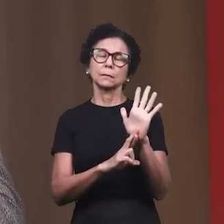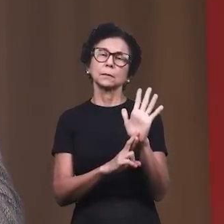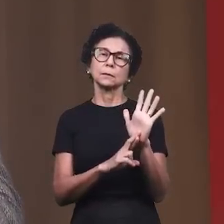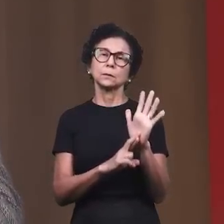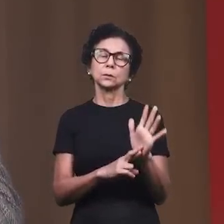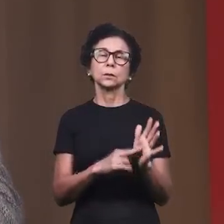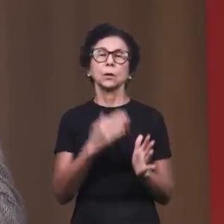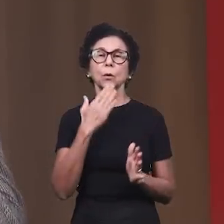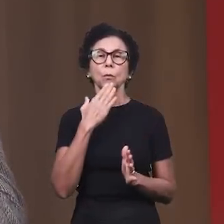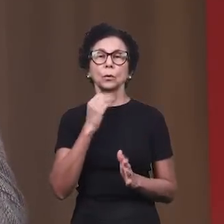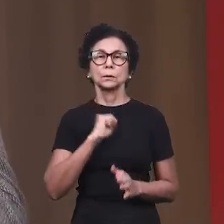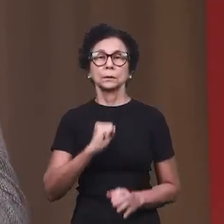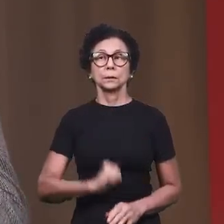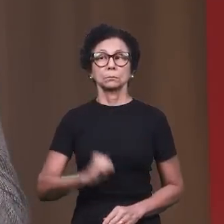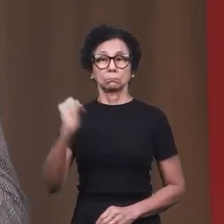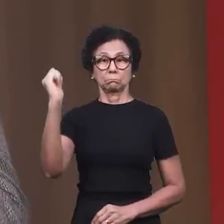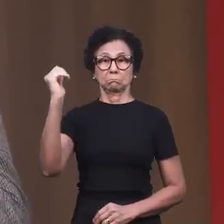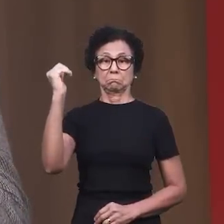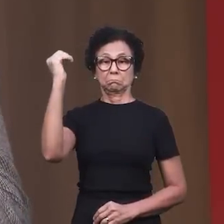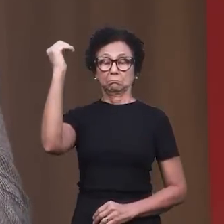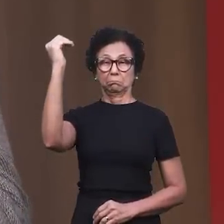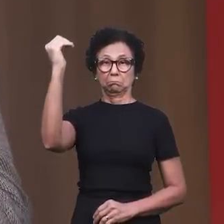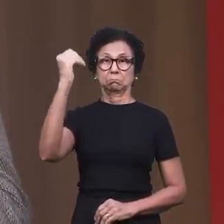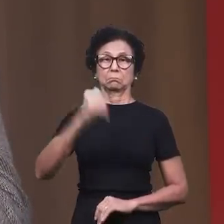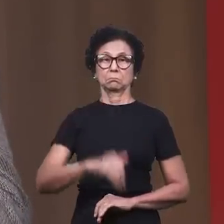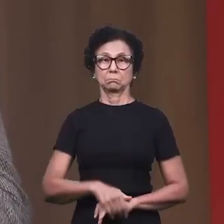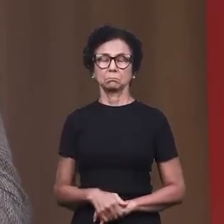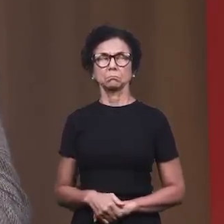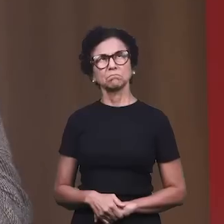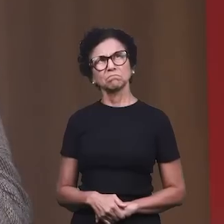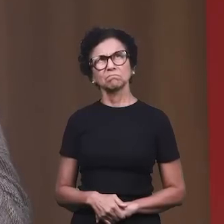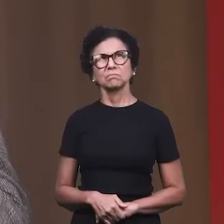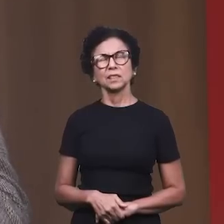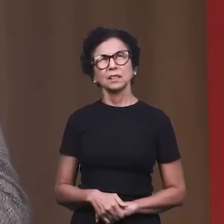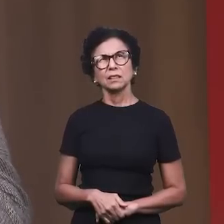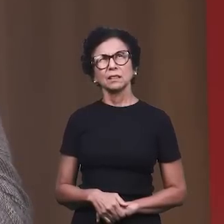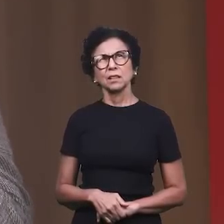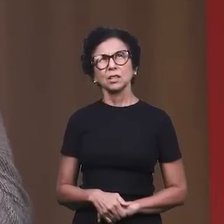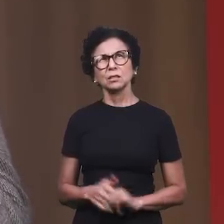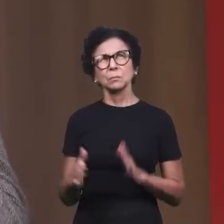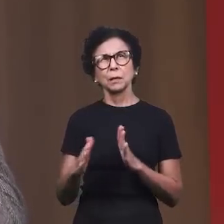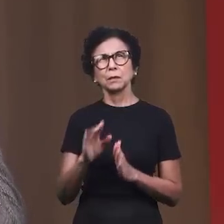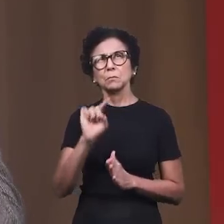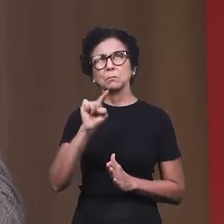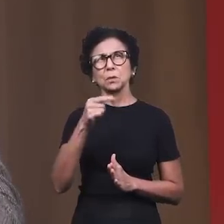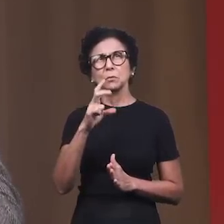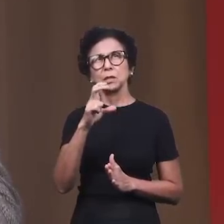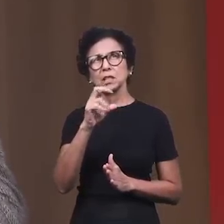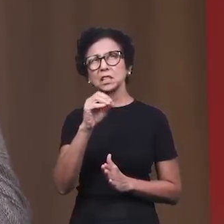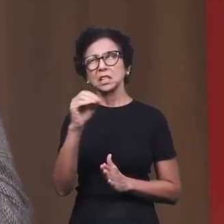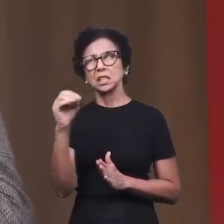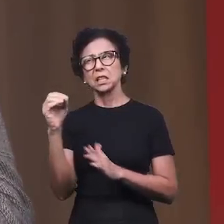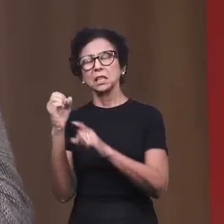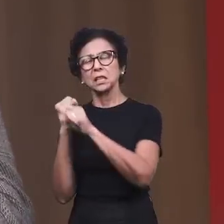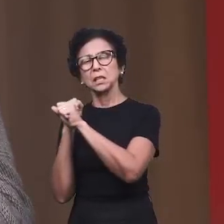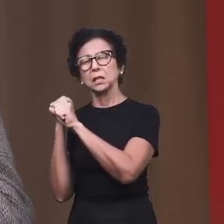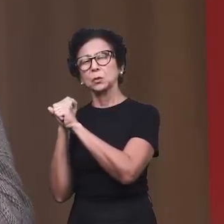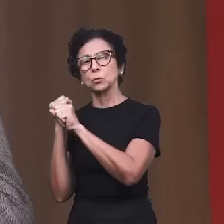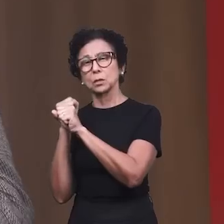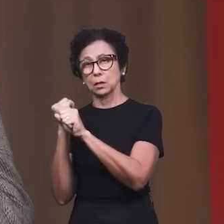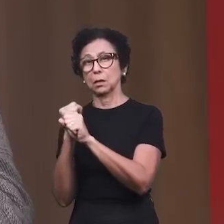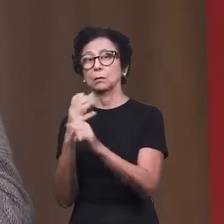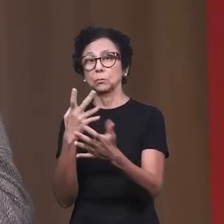o sumo sacerdote, e isso aconteceu por cerca até de 1.500 anos, né? Até o Templo de Salomão,